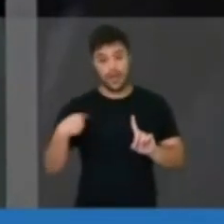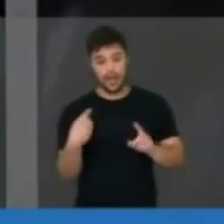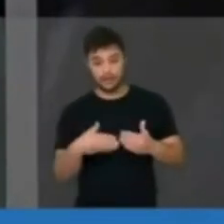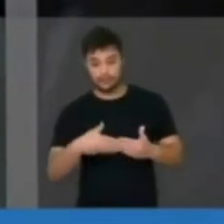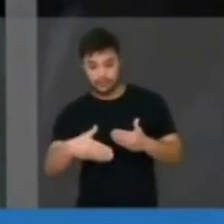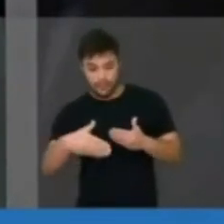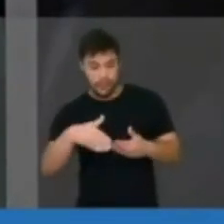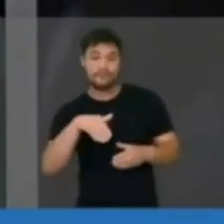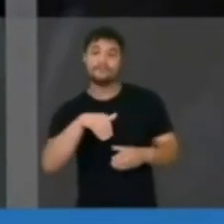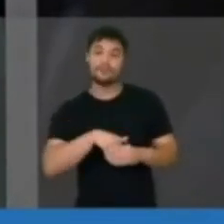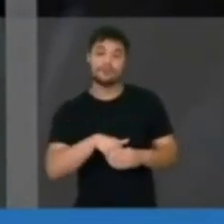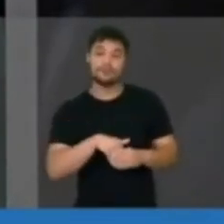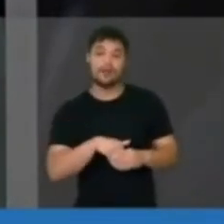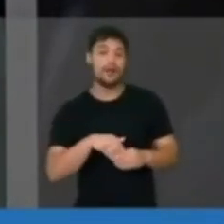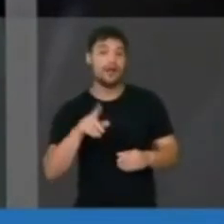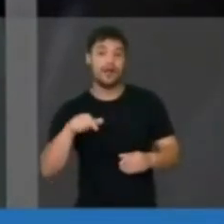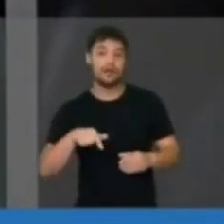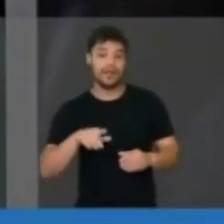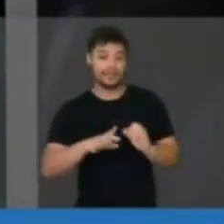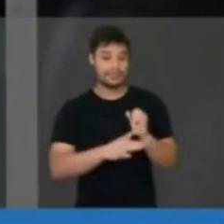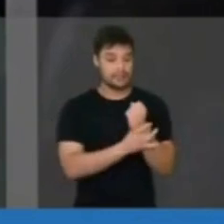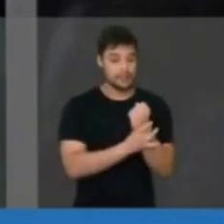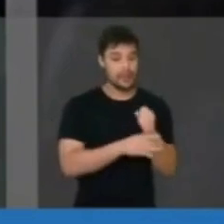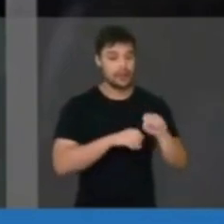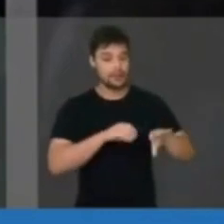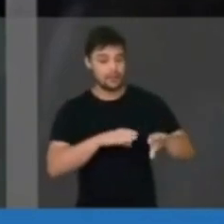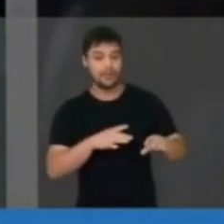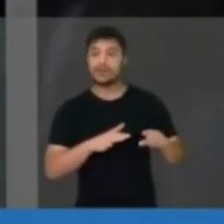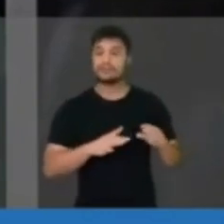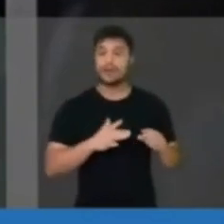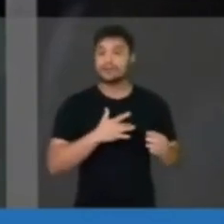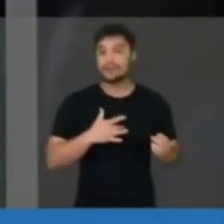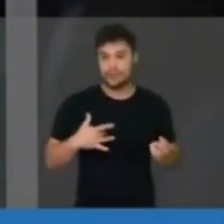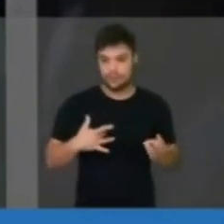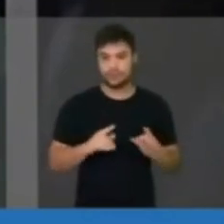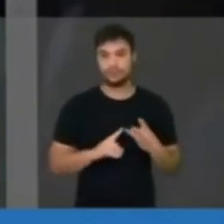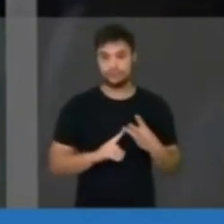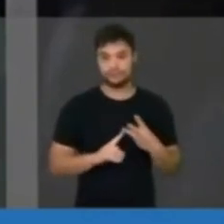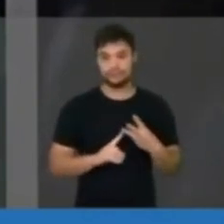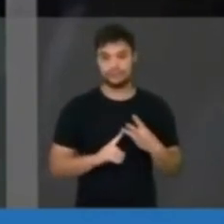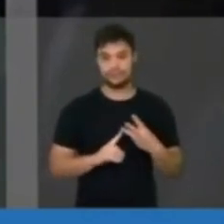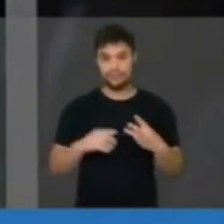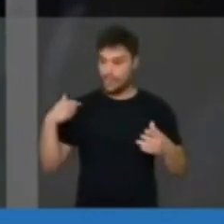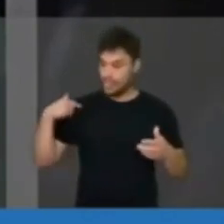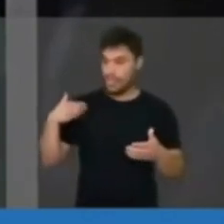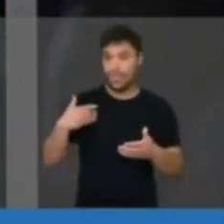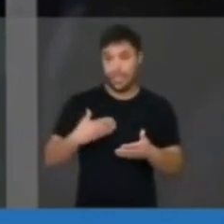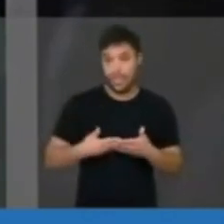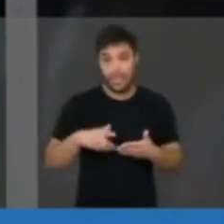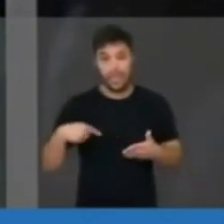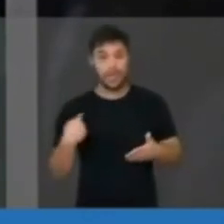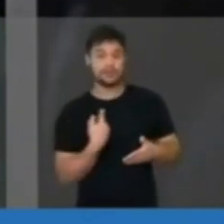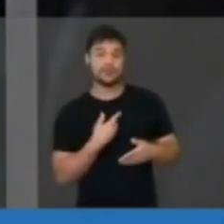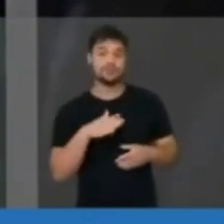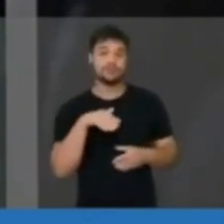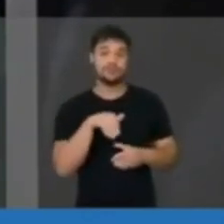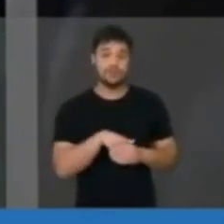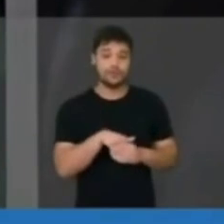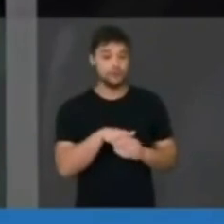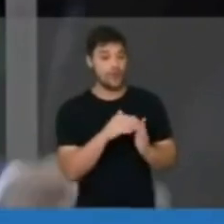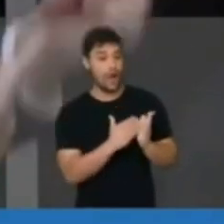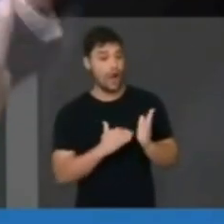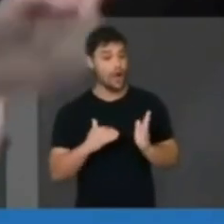colega Gilson, seriam segurança, educação e saúde. De lá para cá nós votamos aumento